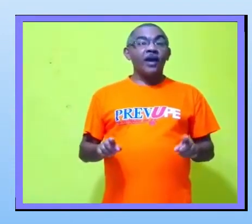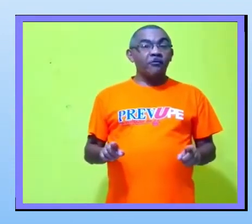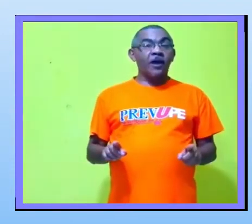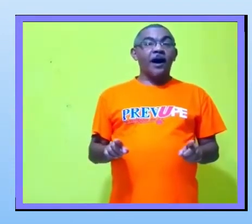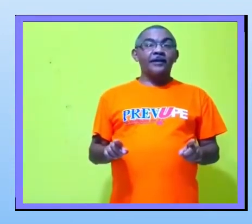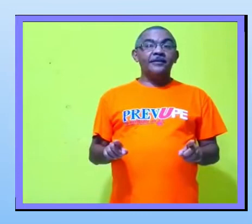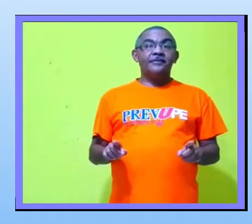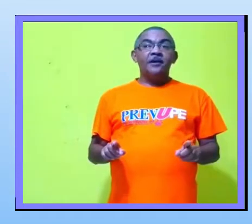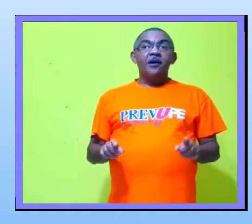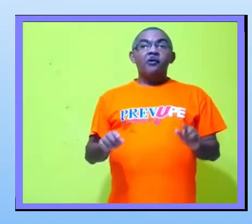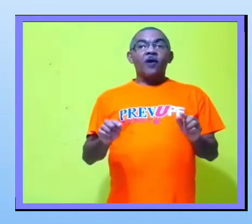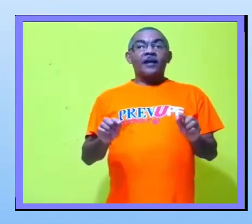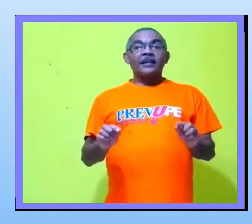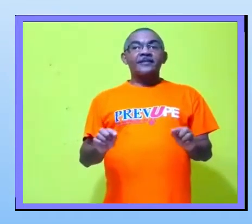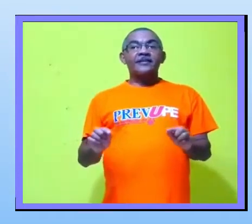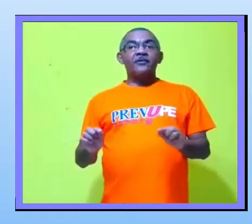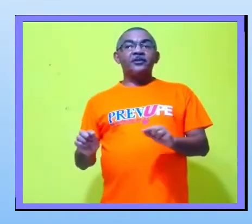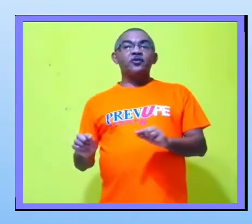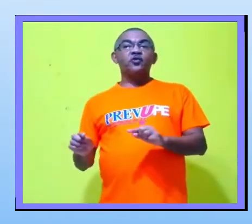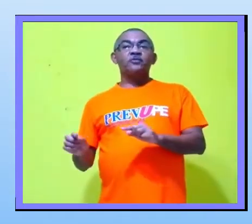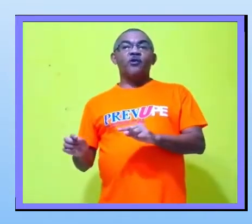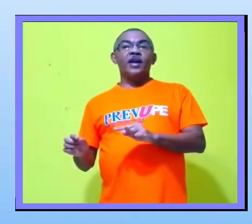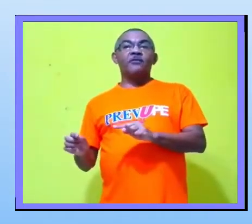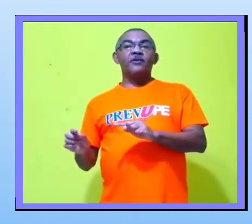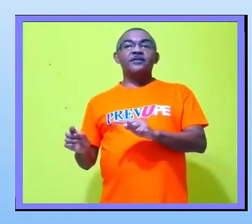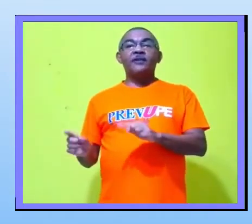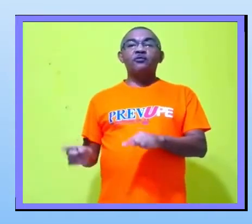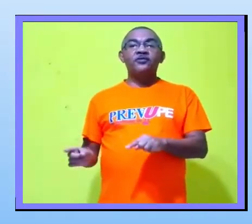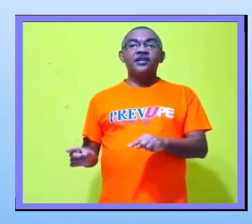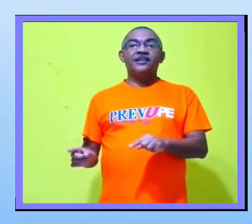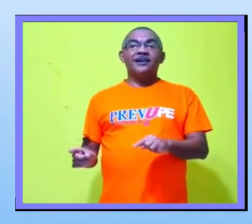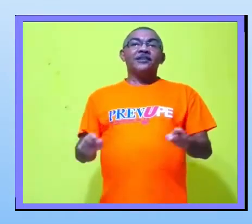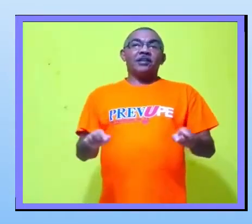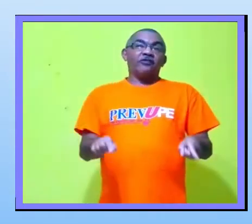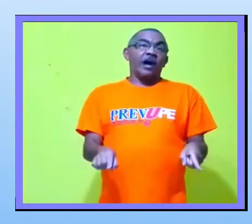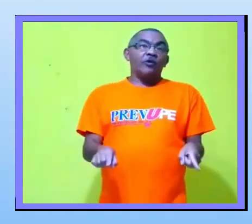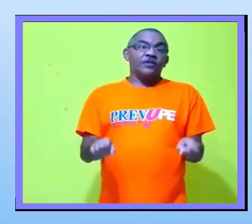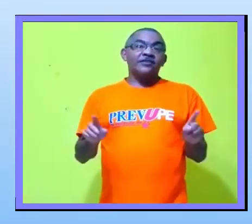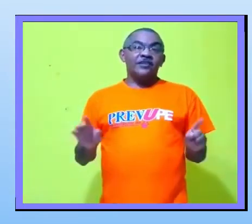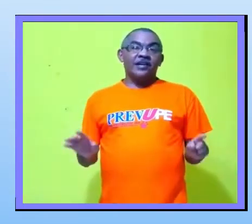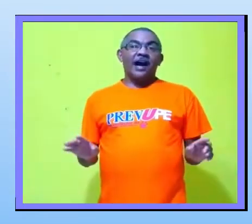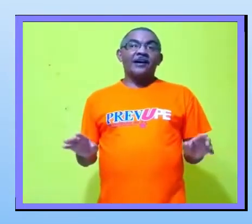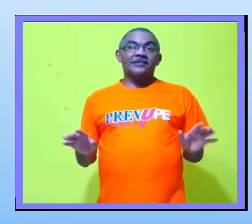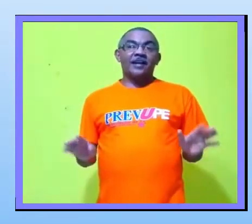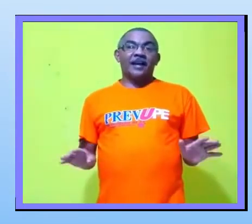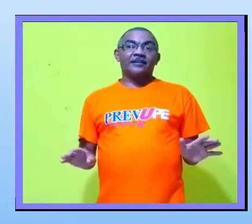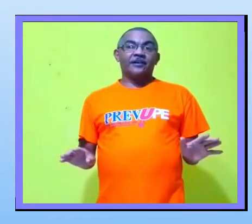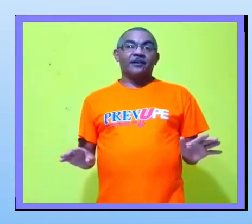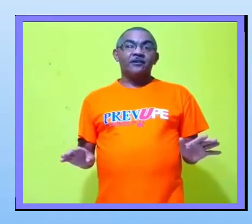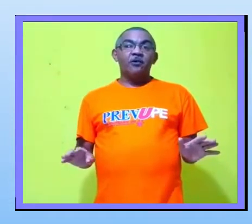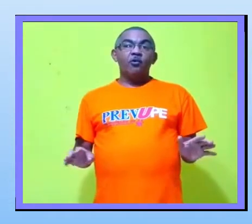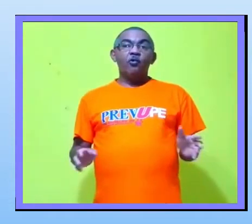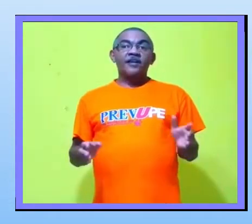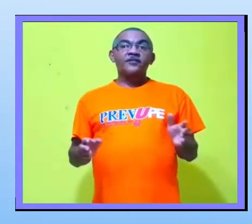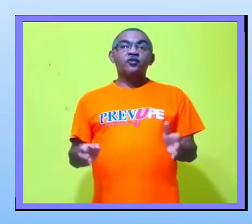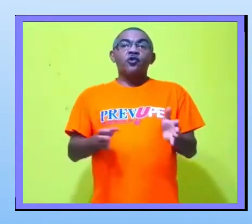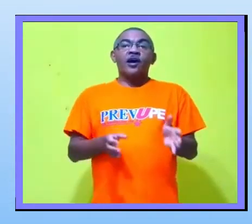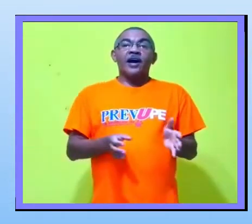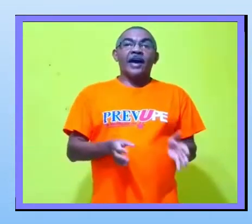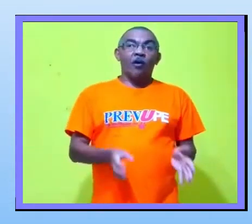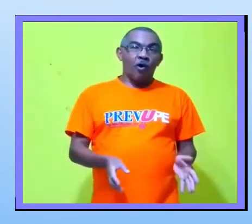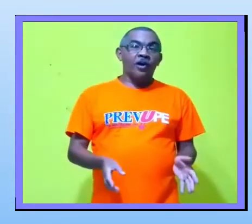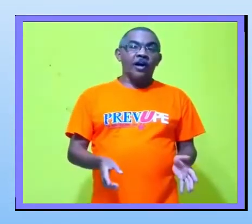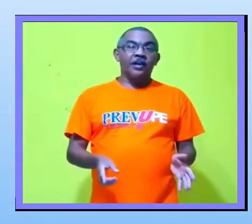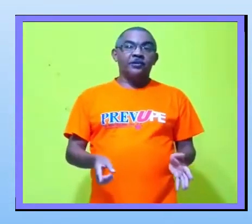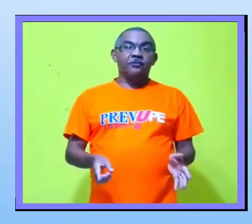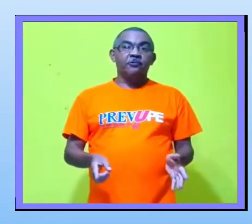serem moleculares, com a atração entre suas moléculas reduzida devido à ausência de cargas elétricas. O